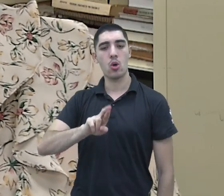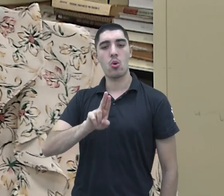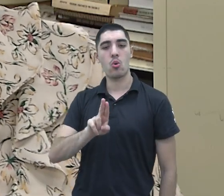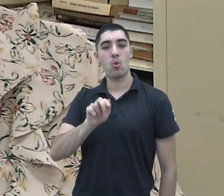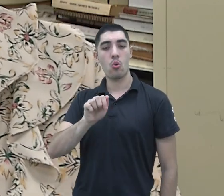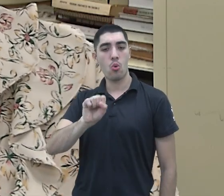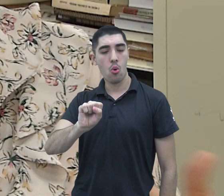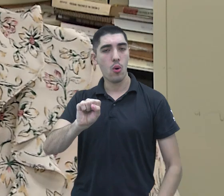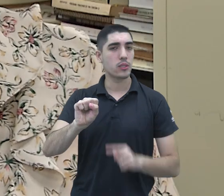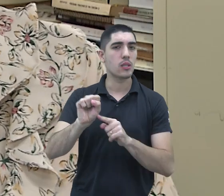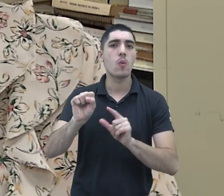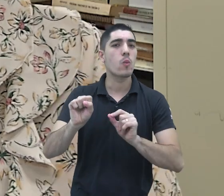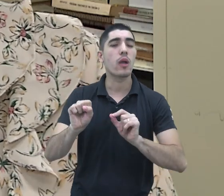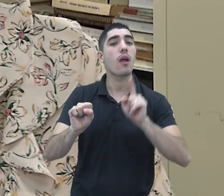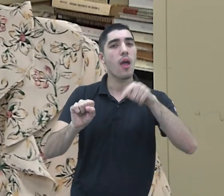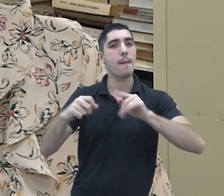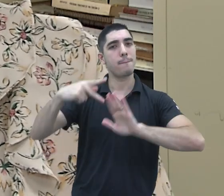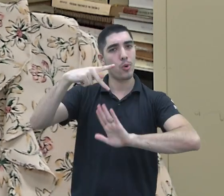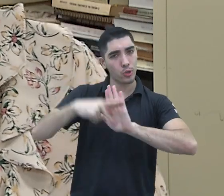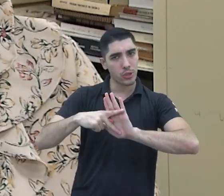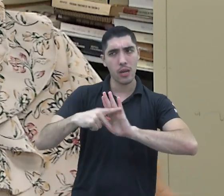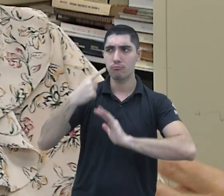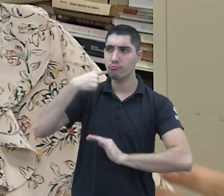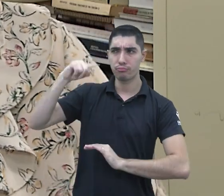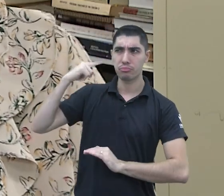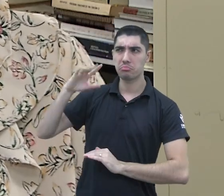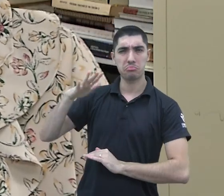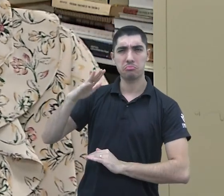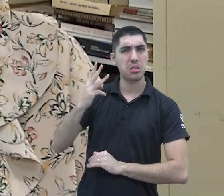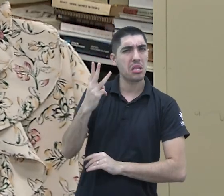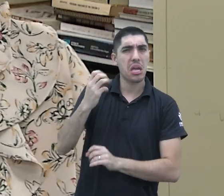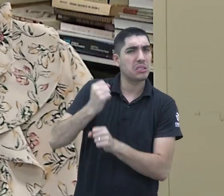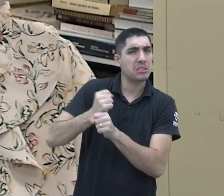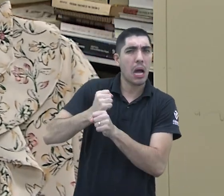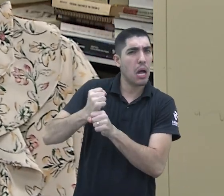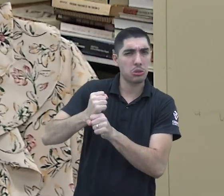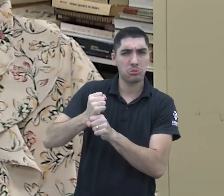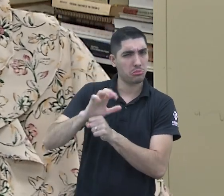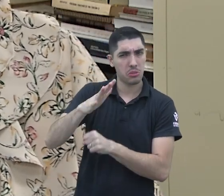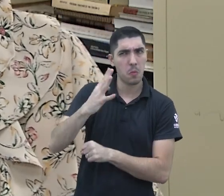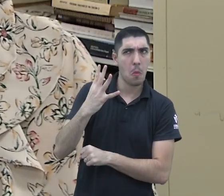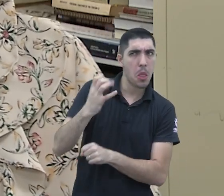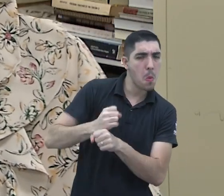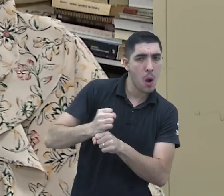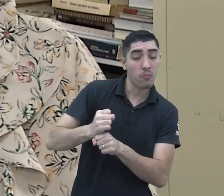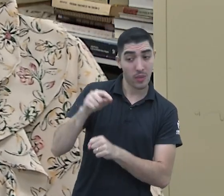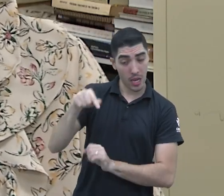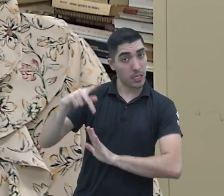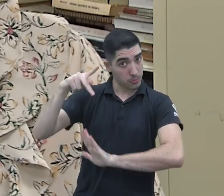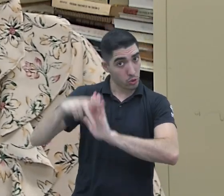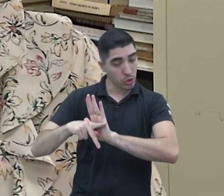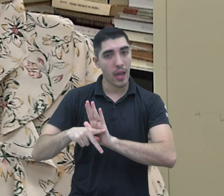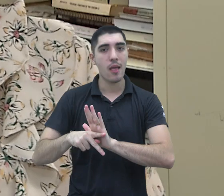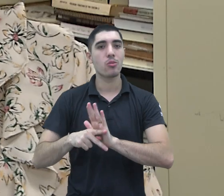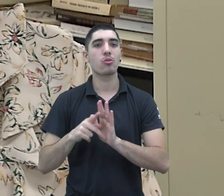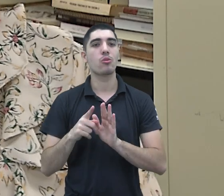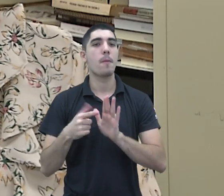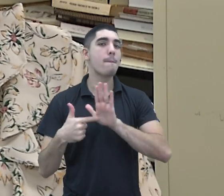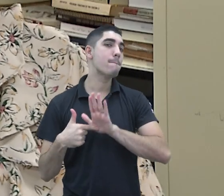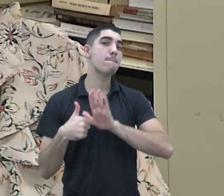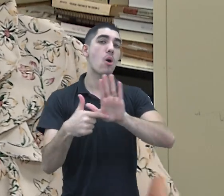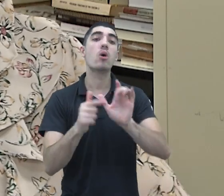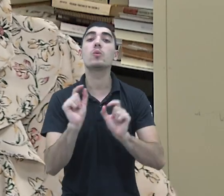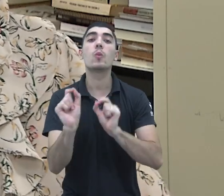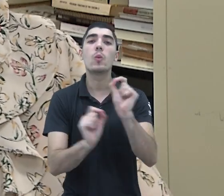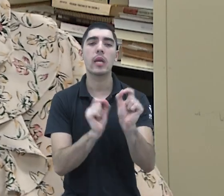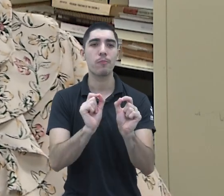hoje é um projeto que está fazendo muito sucesso, é um projeto mais ou menos recente, ele tem uns 3 anos, 4 anos, mas é um projeto